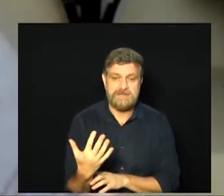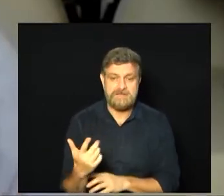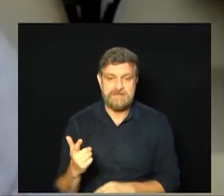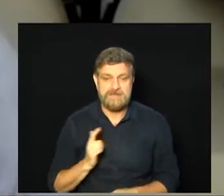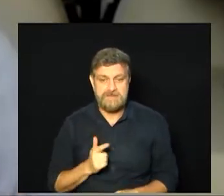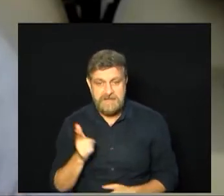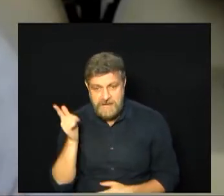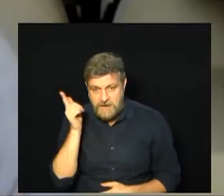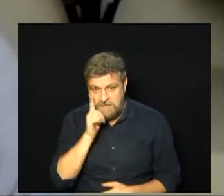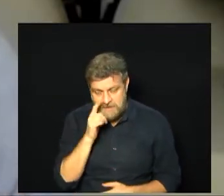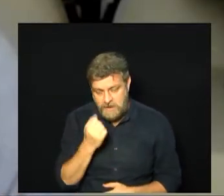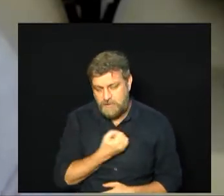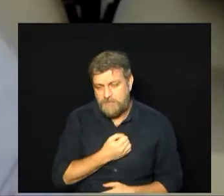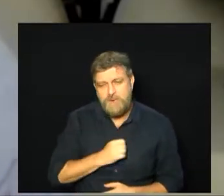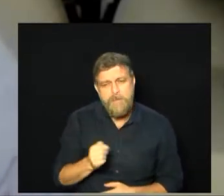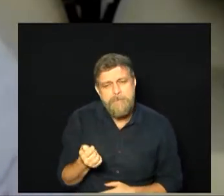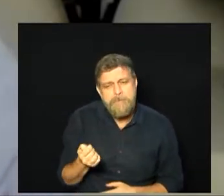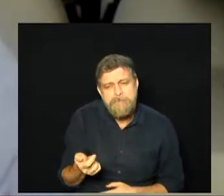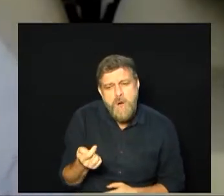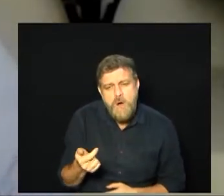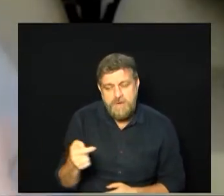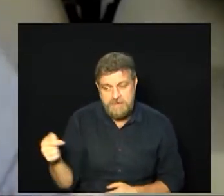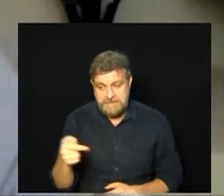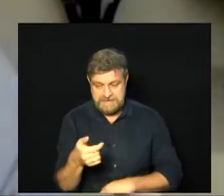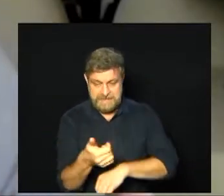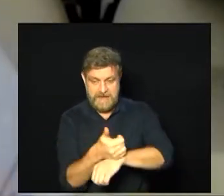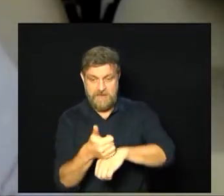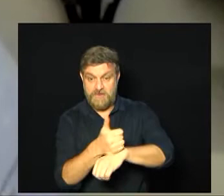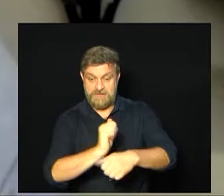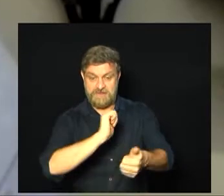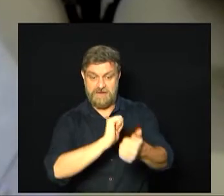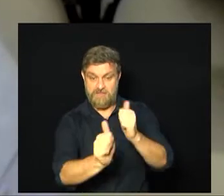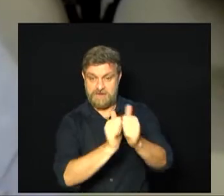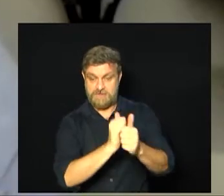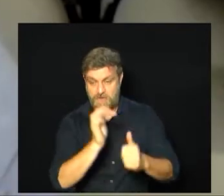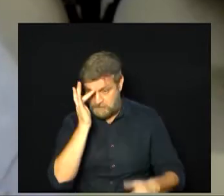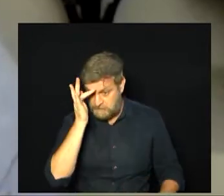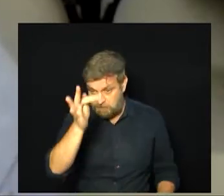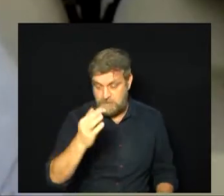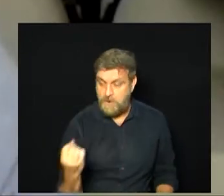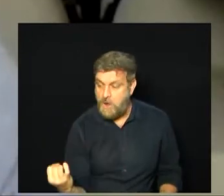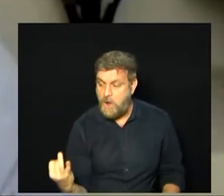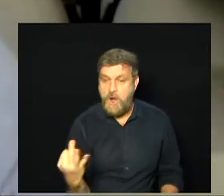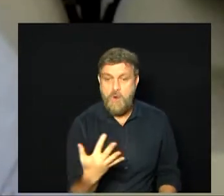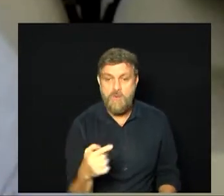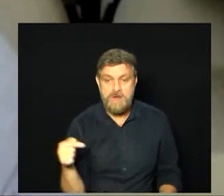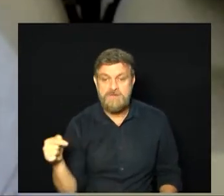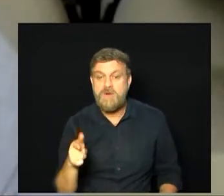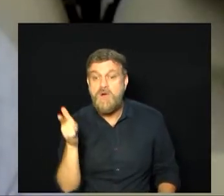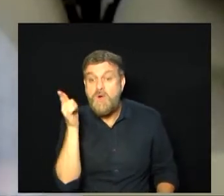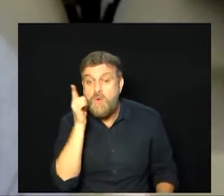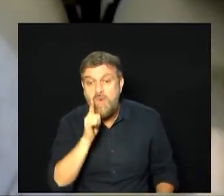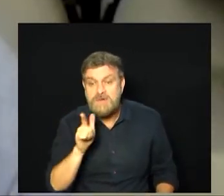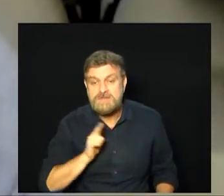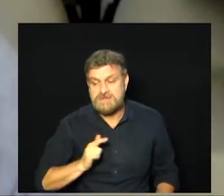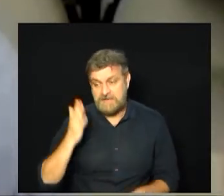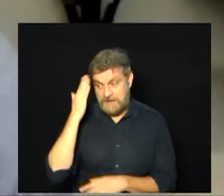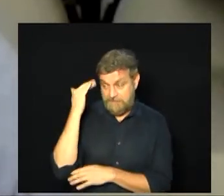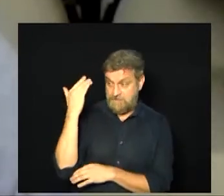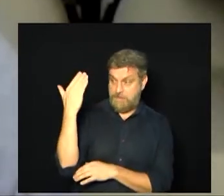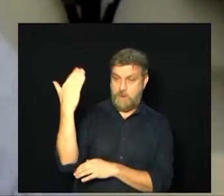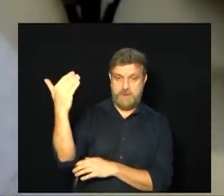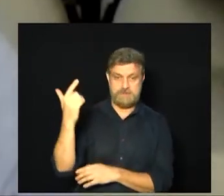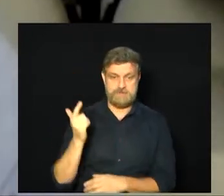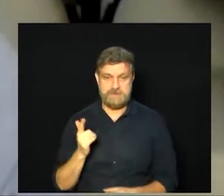torne-se um número muito pequeno, e mesmo que se torne um jogador de futebol, quantas delas serão um jogador famoso, que